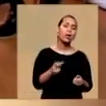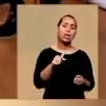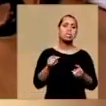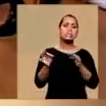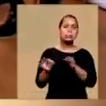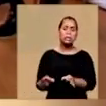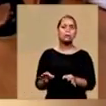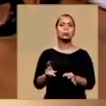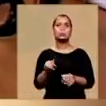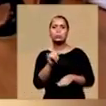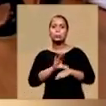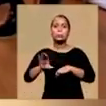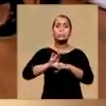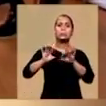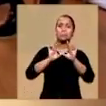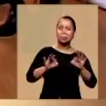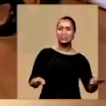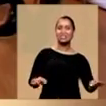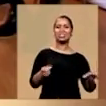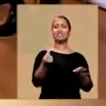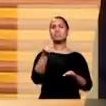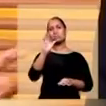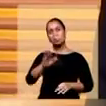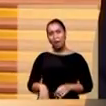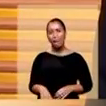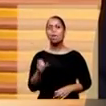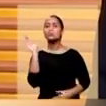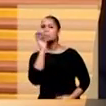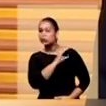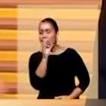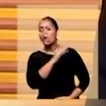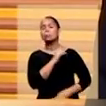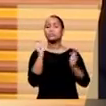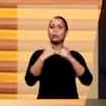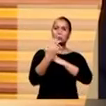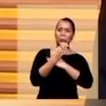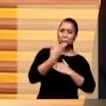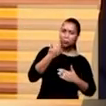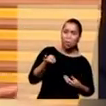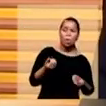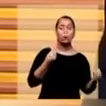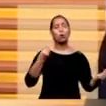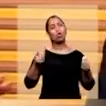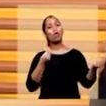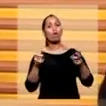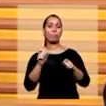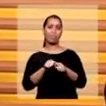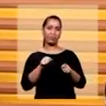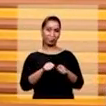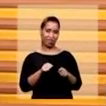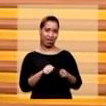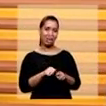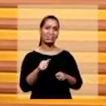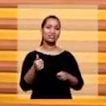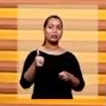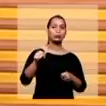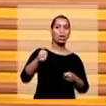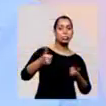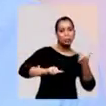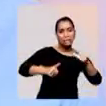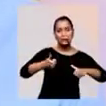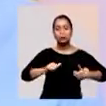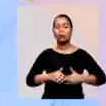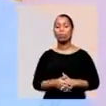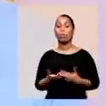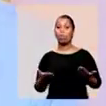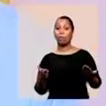é esse o caminho, ou se às vezes um curso mais simples, mais barato, mais rápido, pode me ajudar melhor? Como é que a gente faz essa seleção?